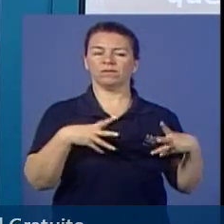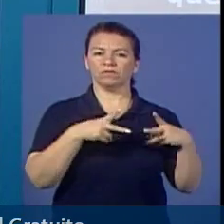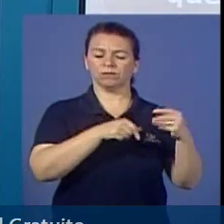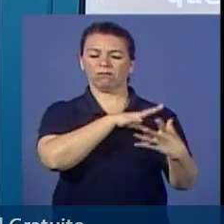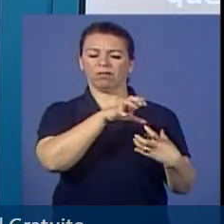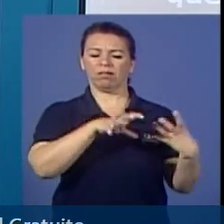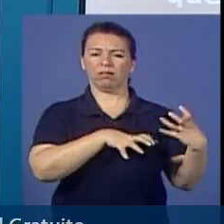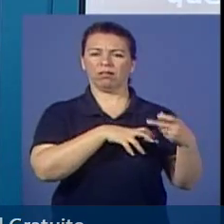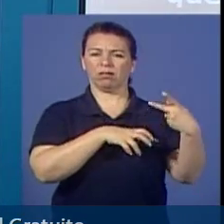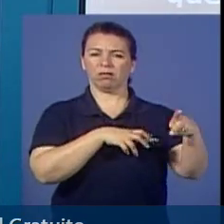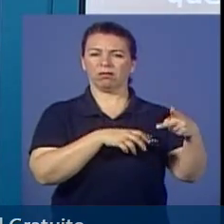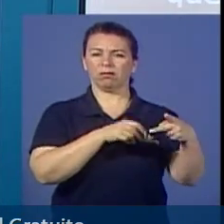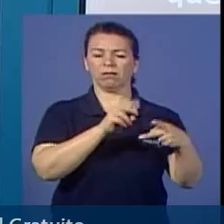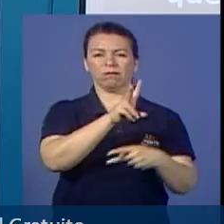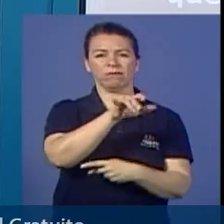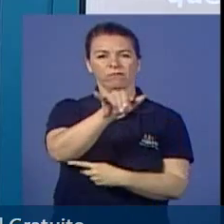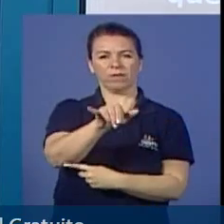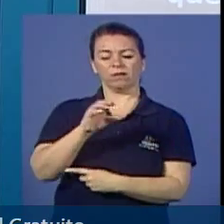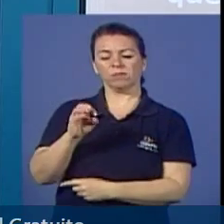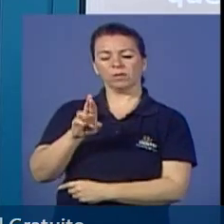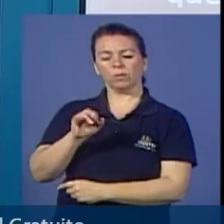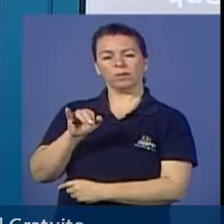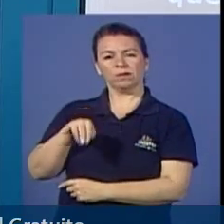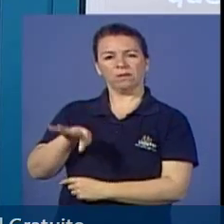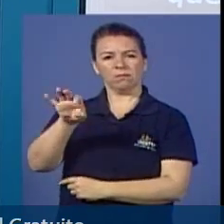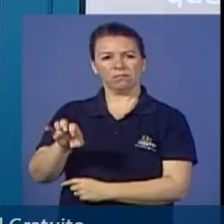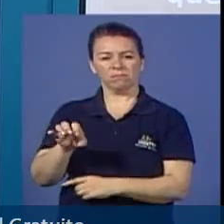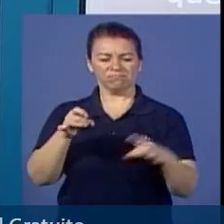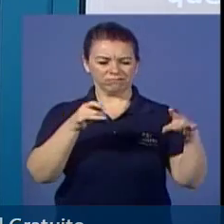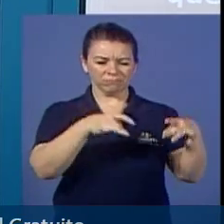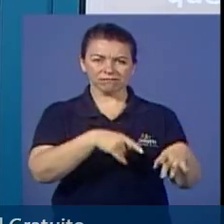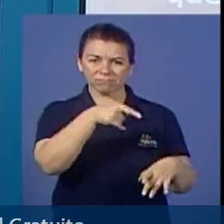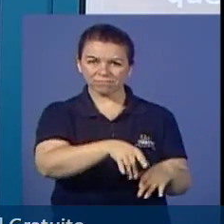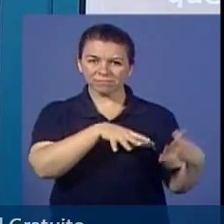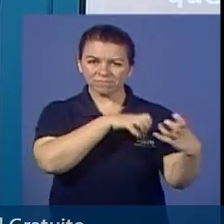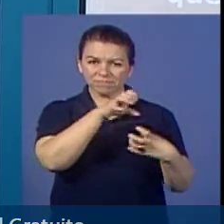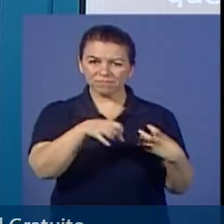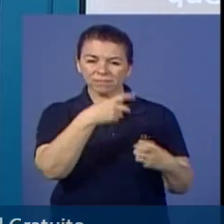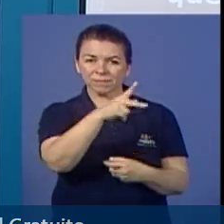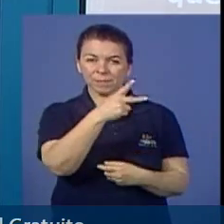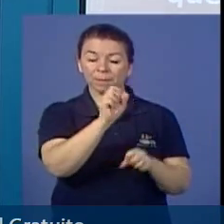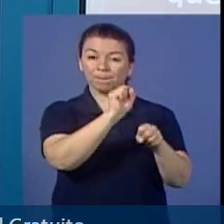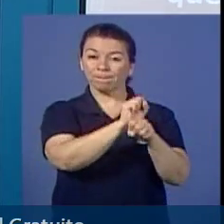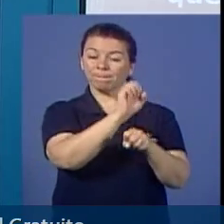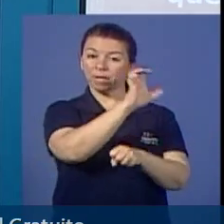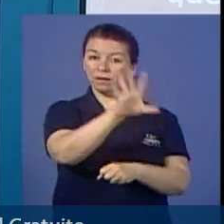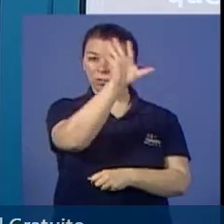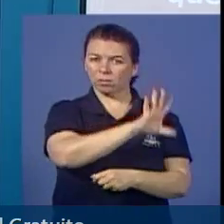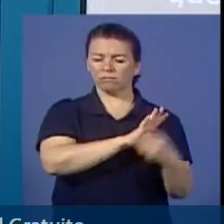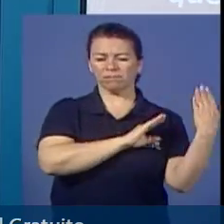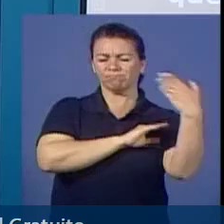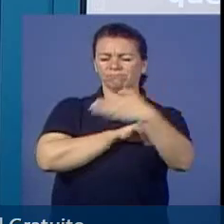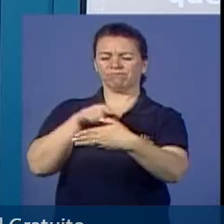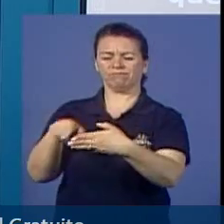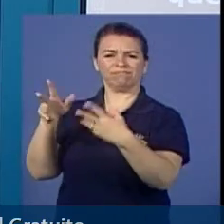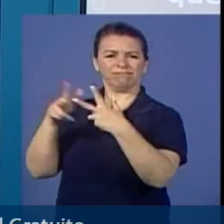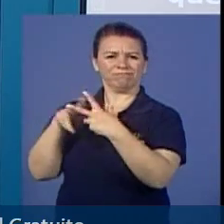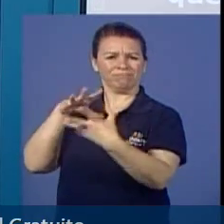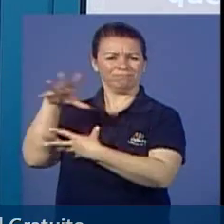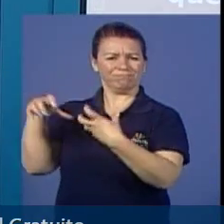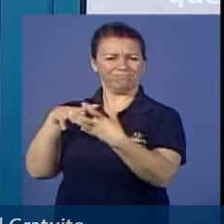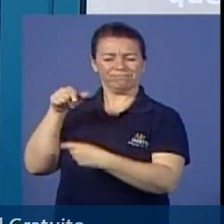locais e vão para o Oriente. Quer dizer, abandonem as brigas aqui, parem de brigar aqui e vão brigar no